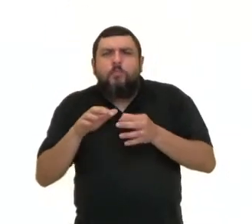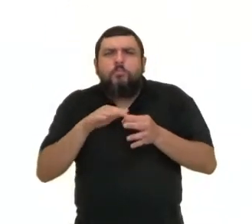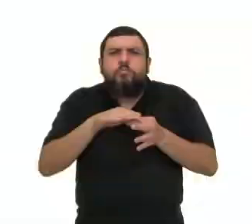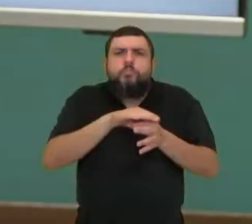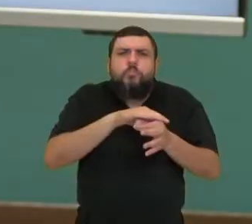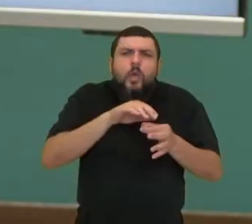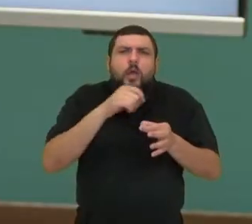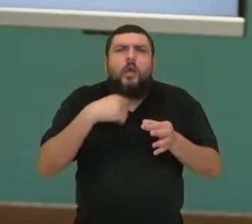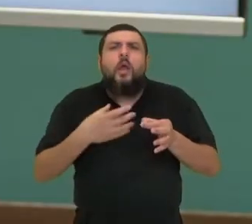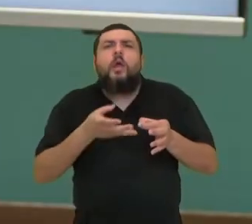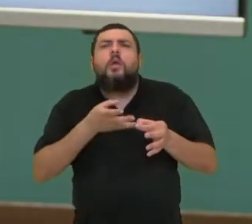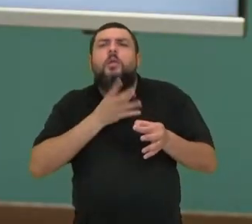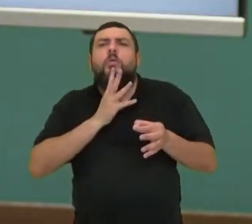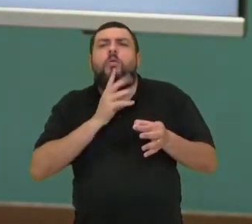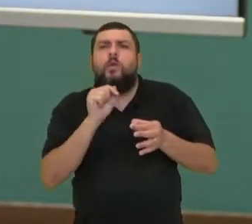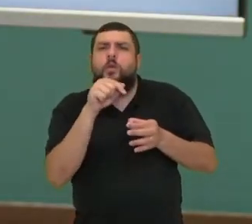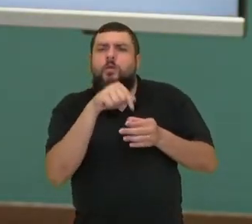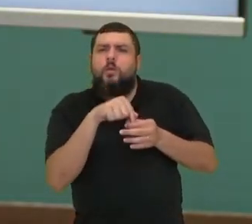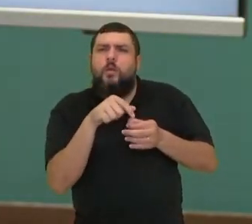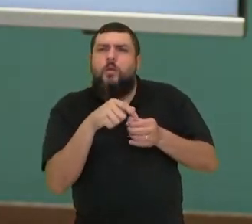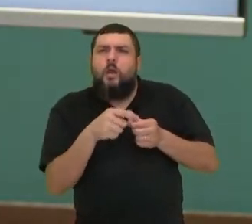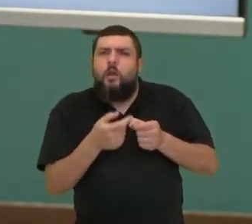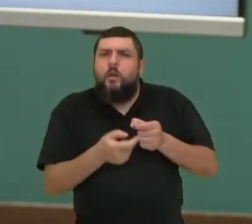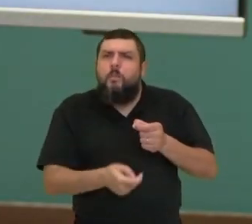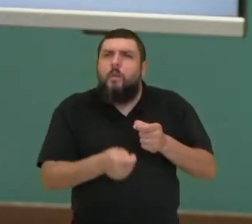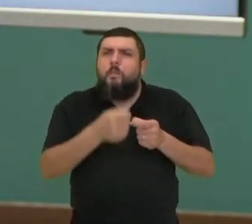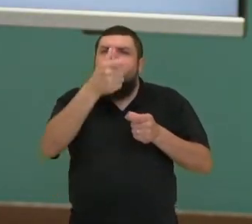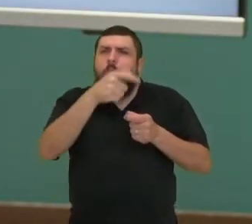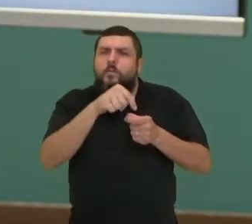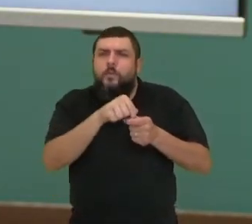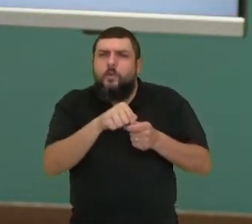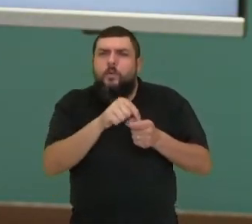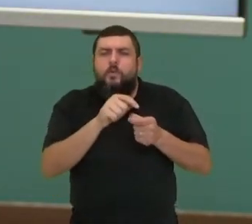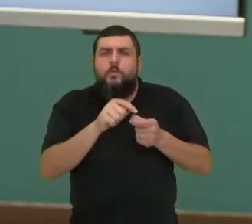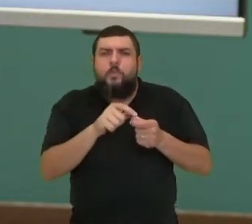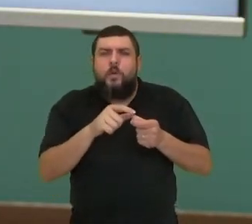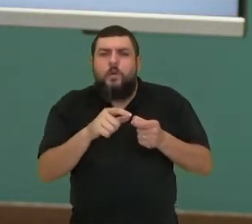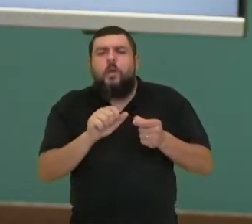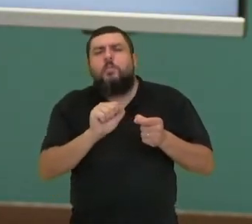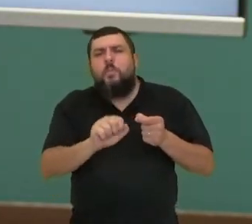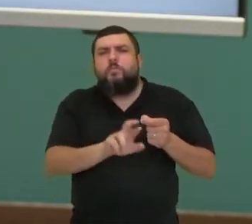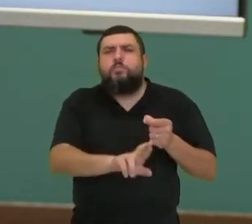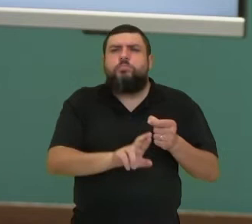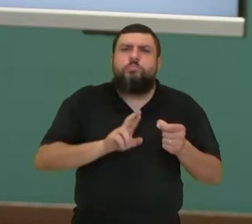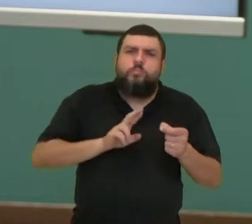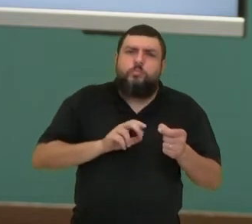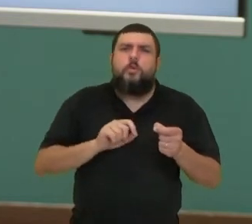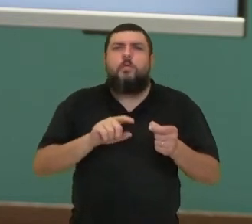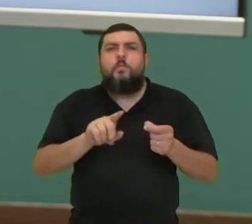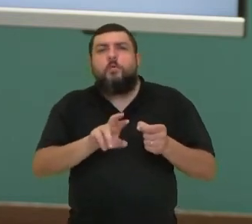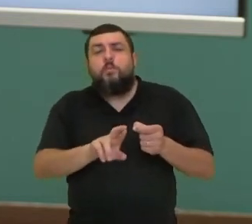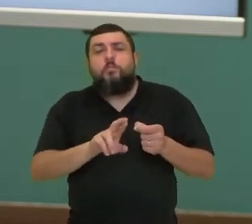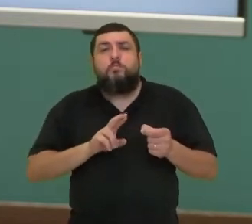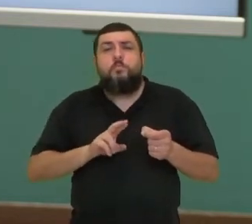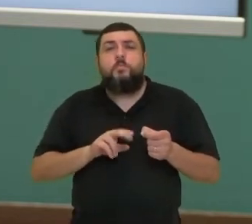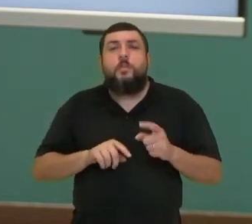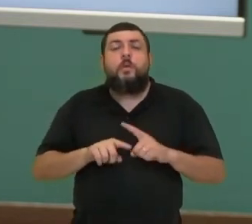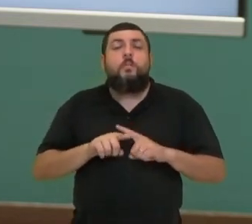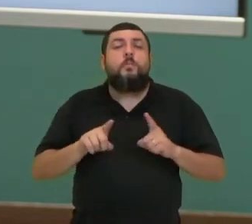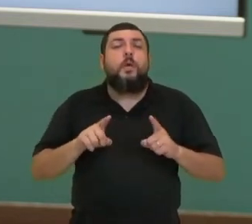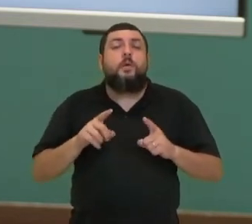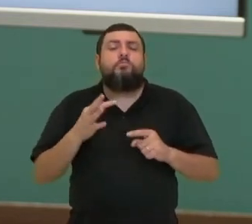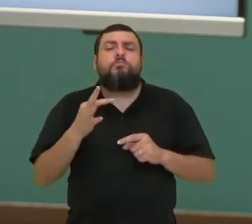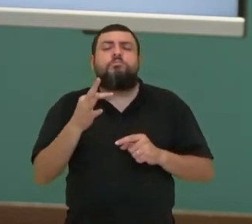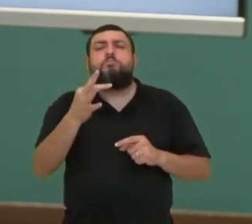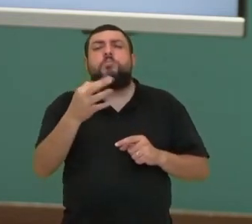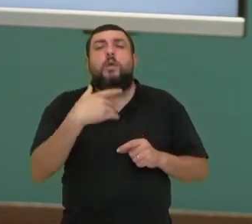possíveis respostas que eu posso ter jogando uma moeda ou jogando um dado, eu não